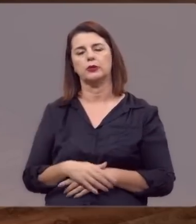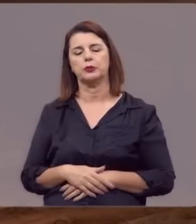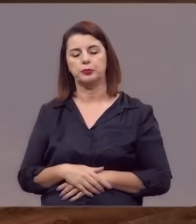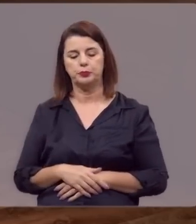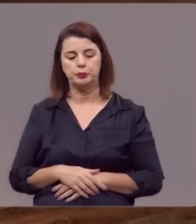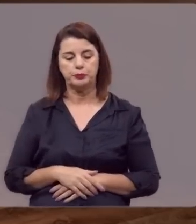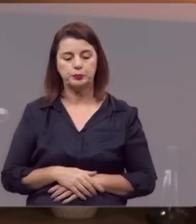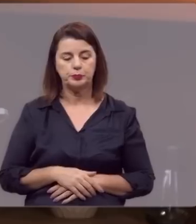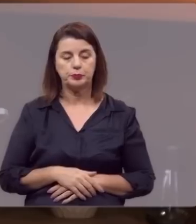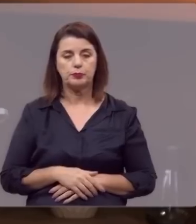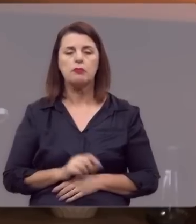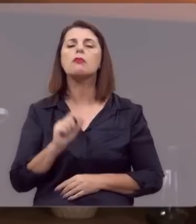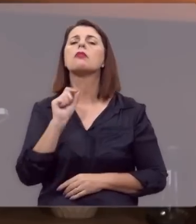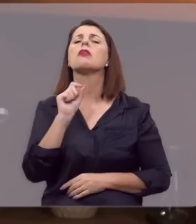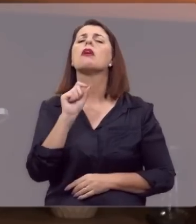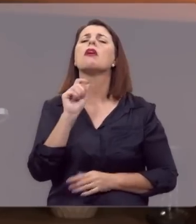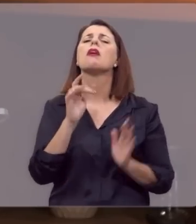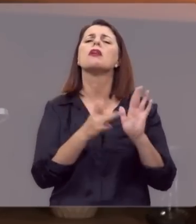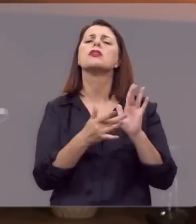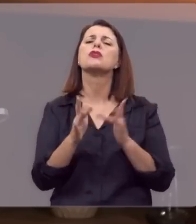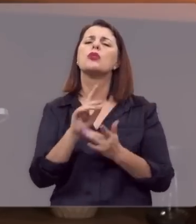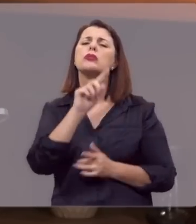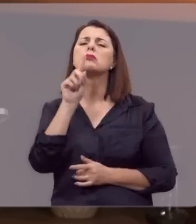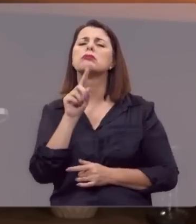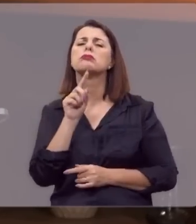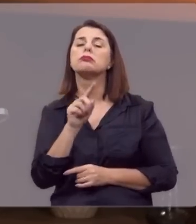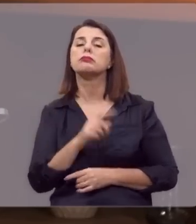ela. Quem é Jesus?